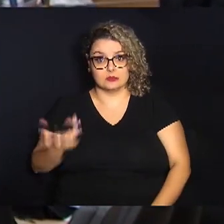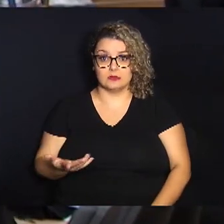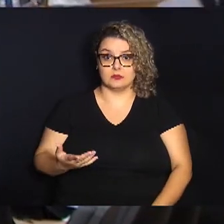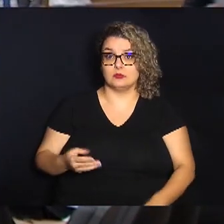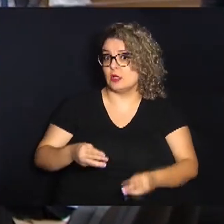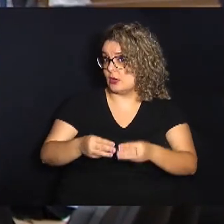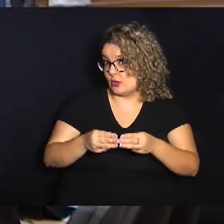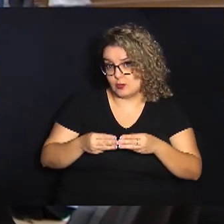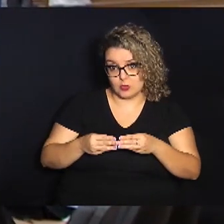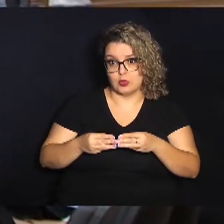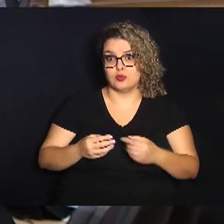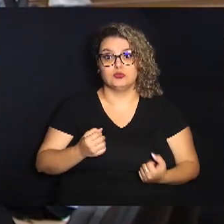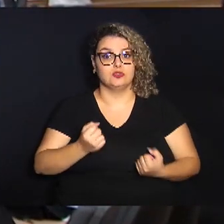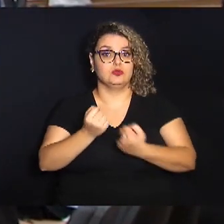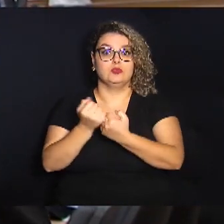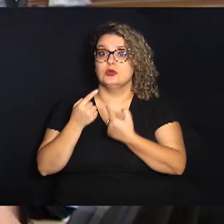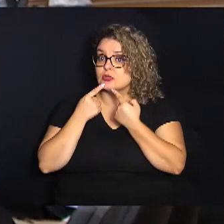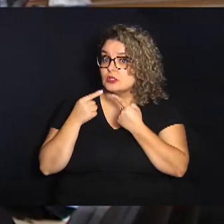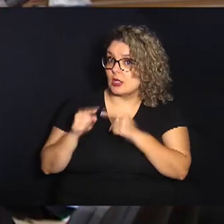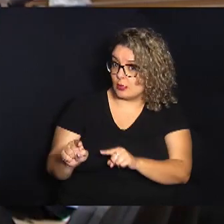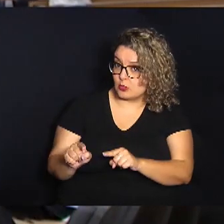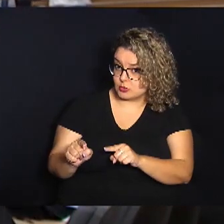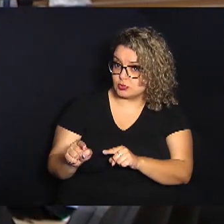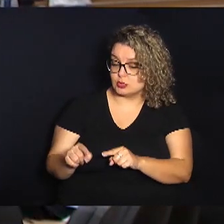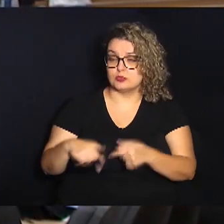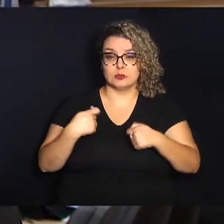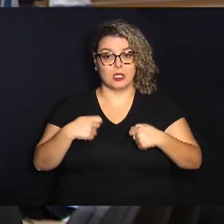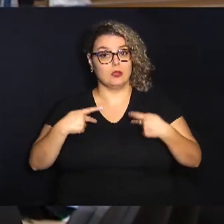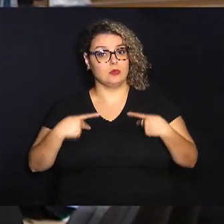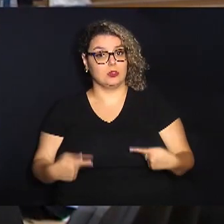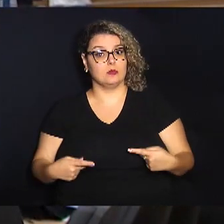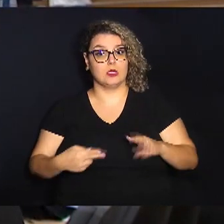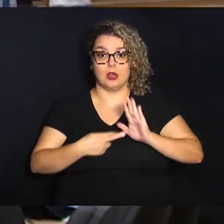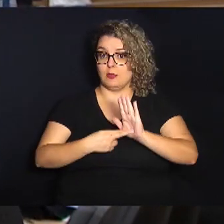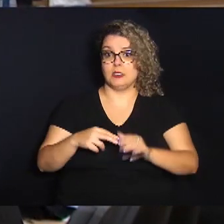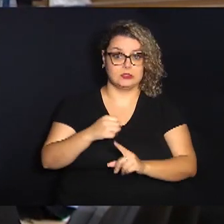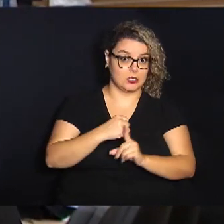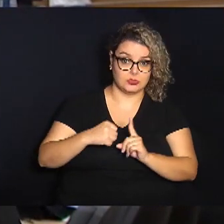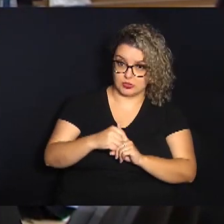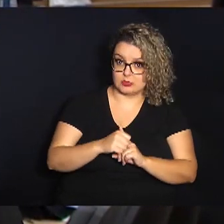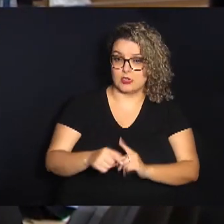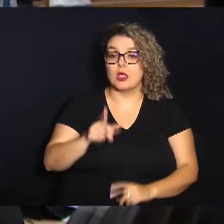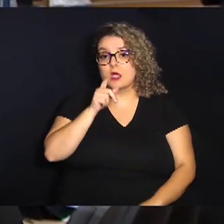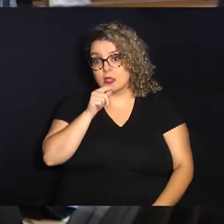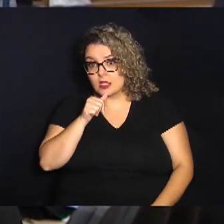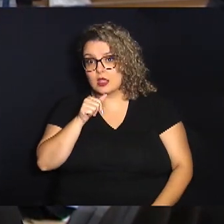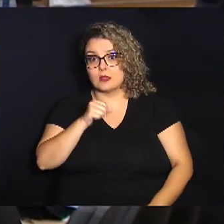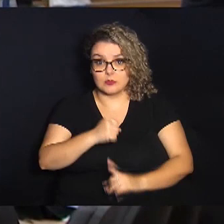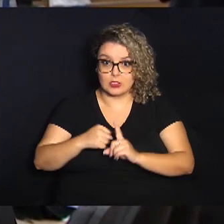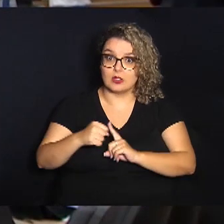moções de apoio, de repúdio, ele tem que se posicionar porque ele está representando a sociedade. E a água para a sociedade é